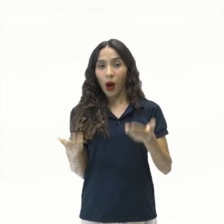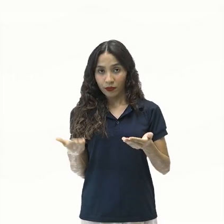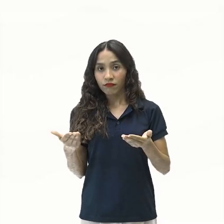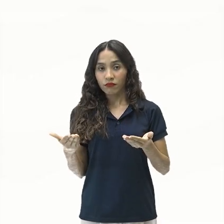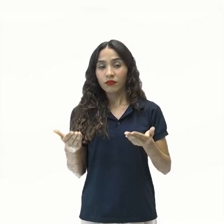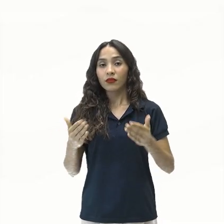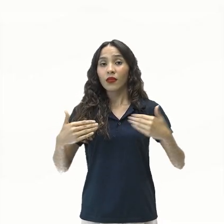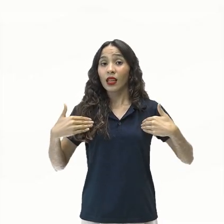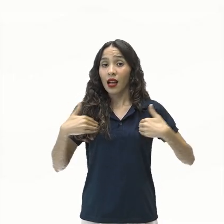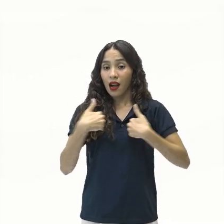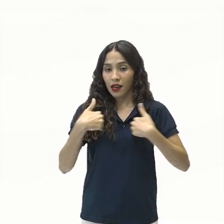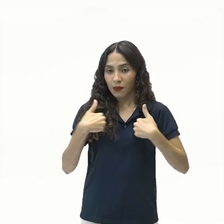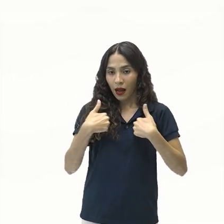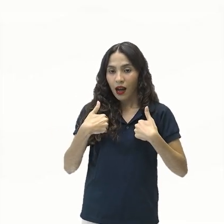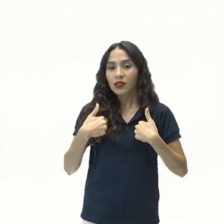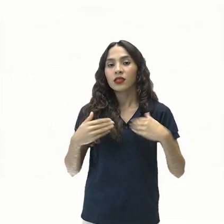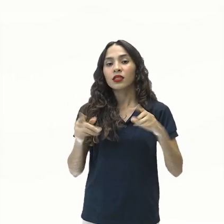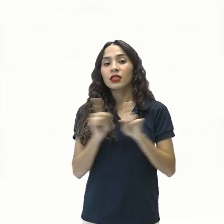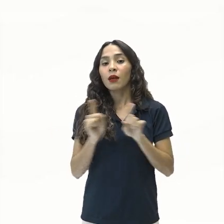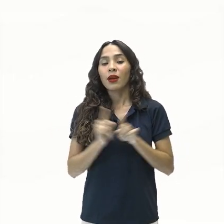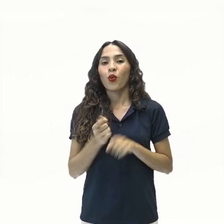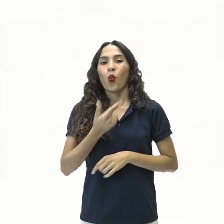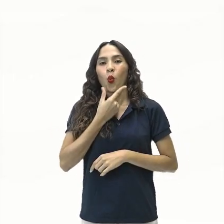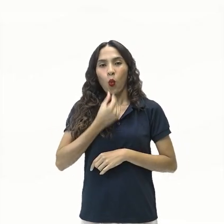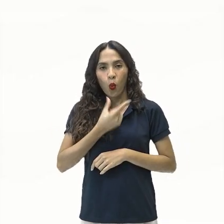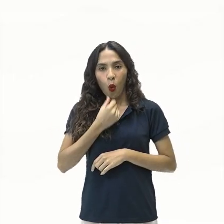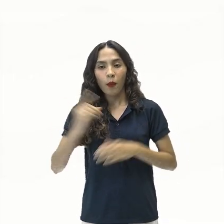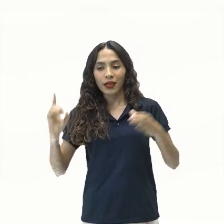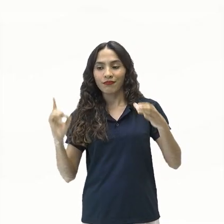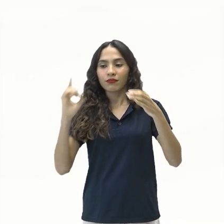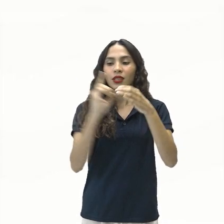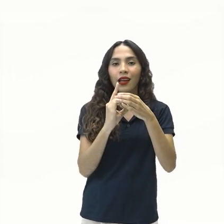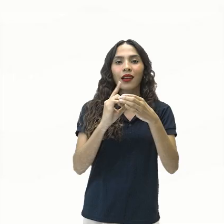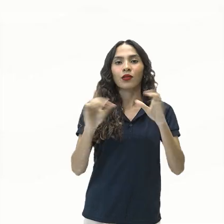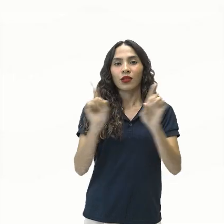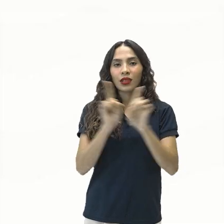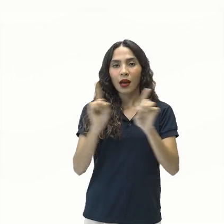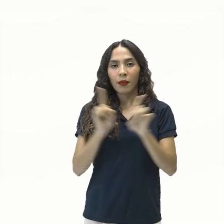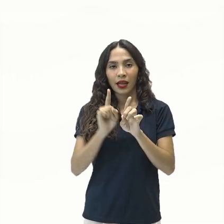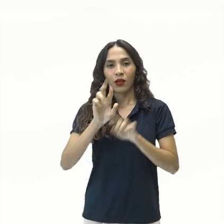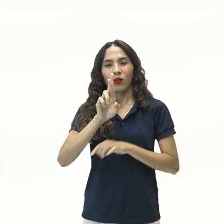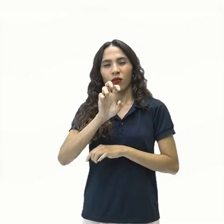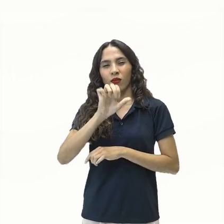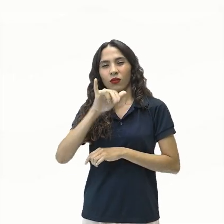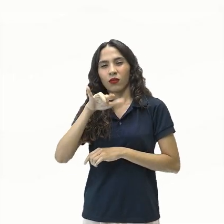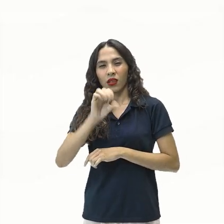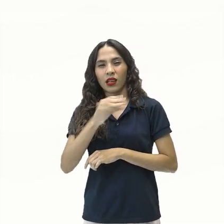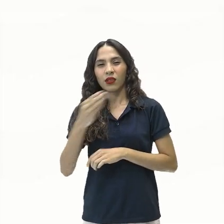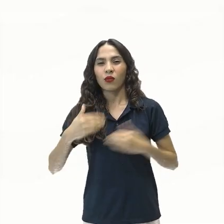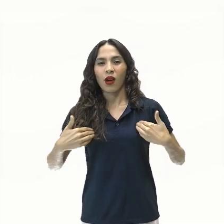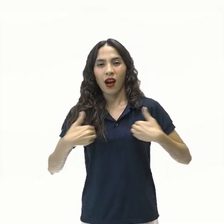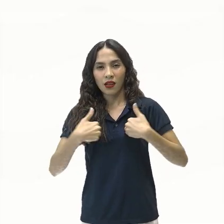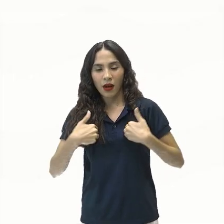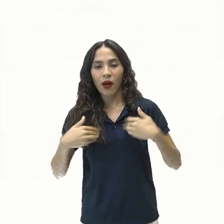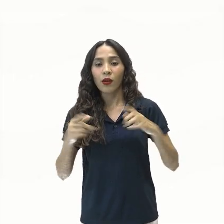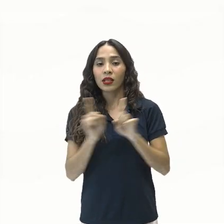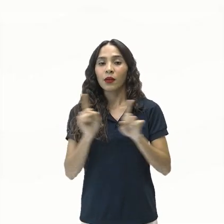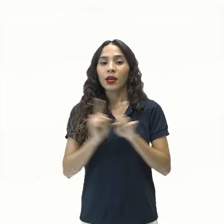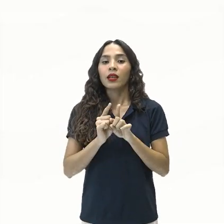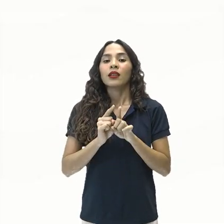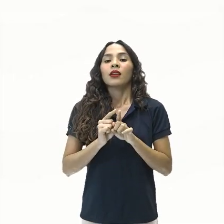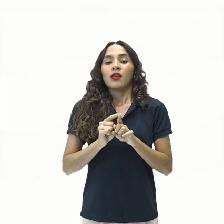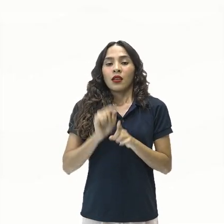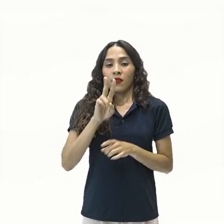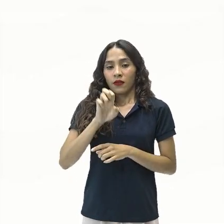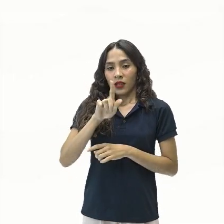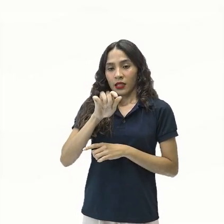Os animais, inclusive o homem, Nós fazemos parte aí do reino animal, os vegetais e os